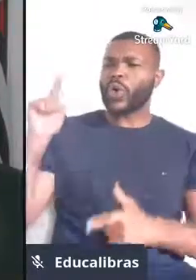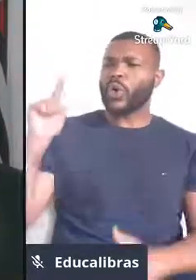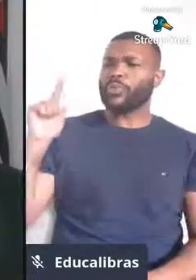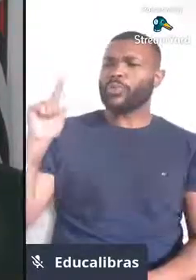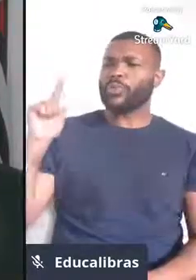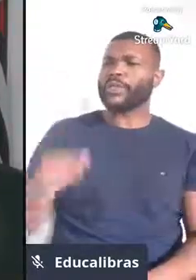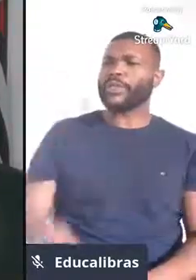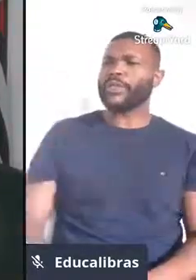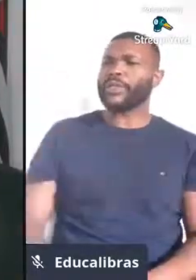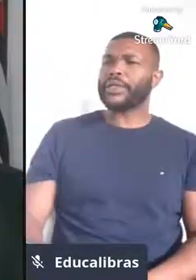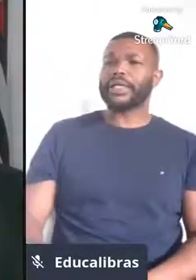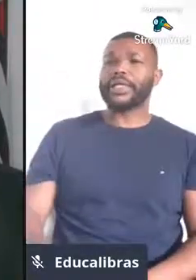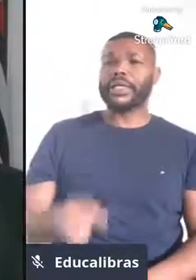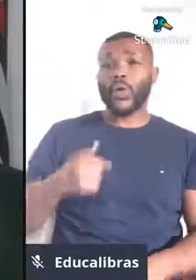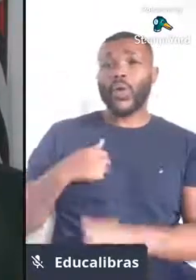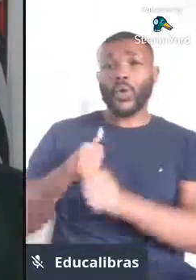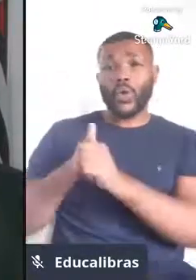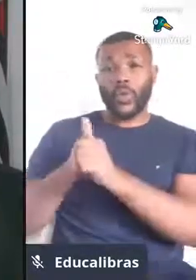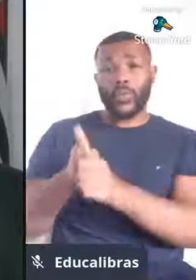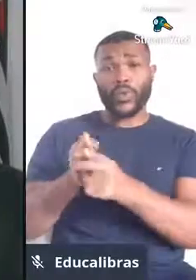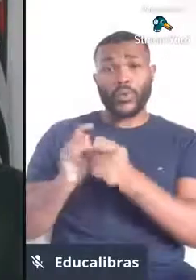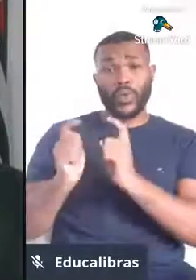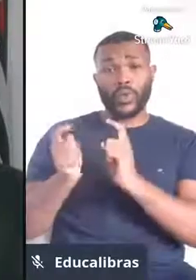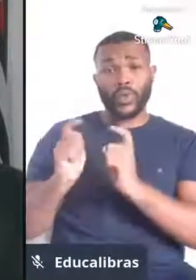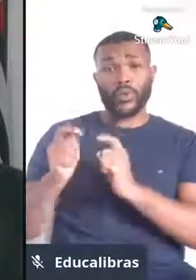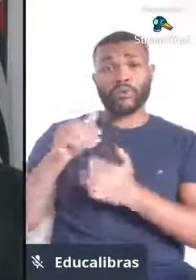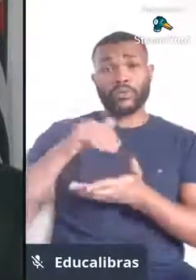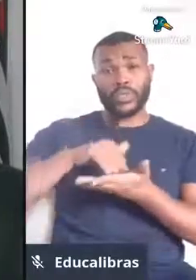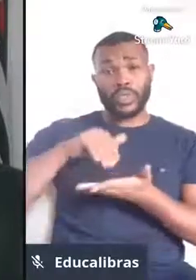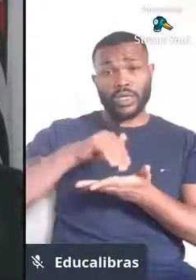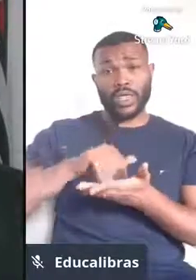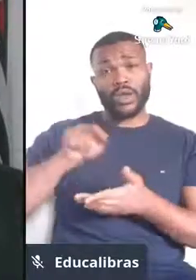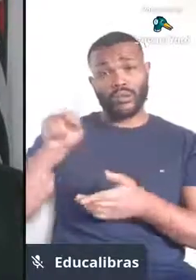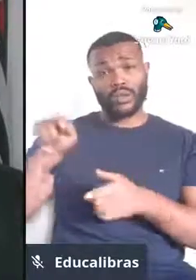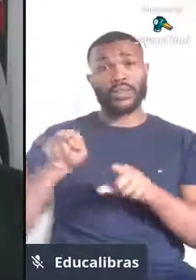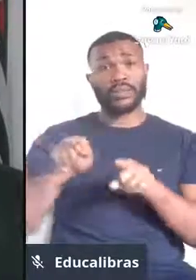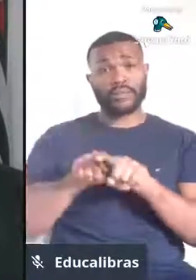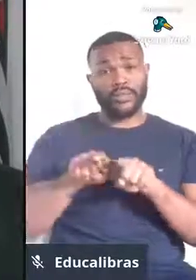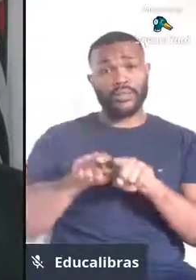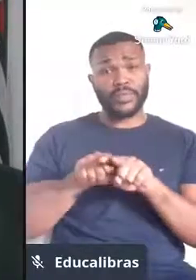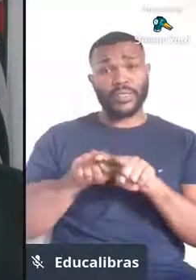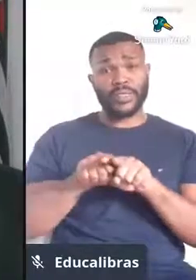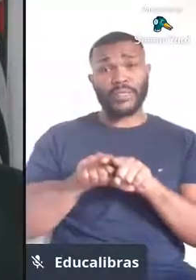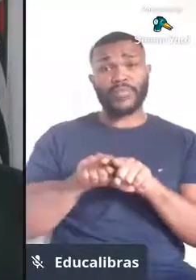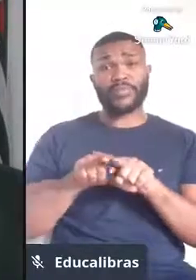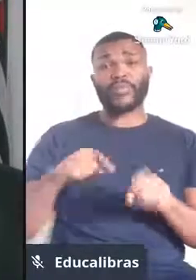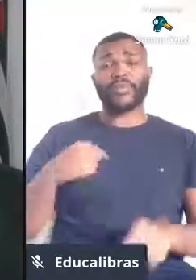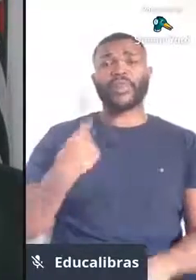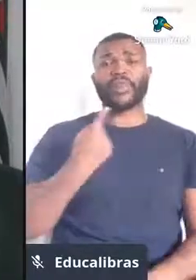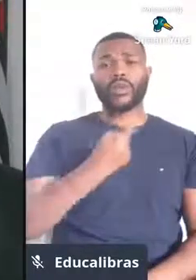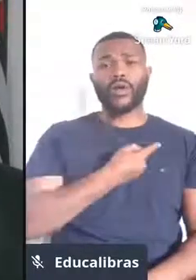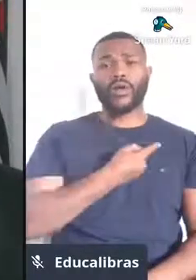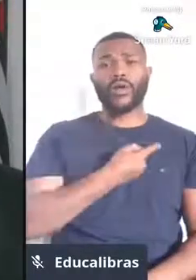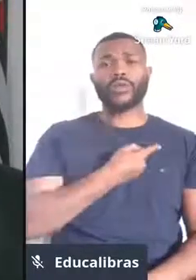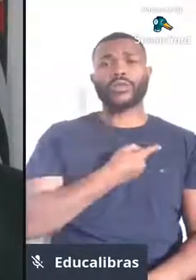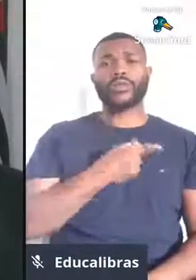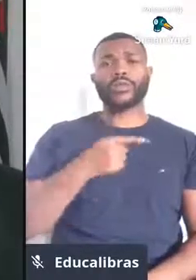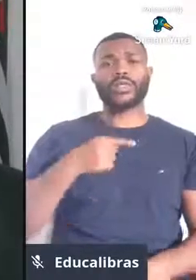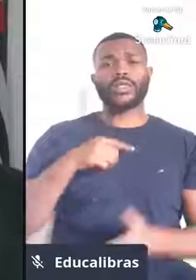eu tenho acompanhado as reuniões de secretários, né, você também. A gente tem, como secretaria,